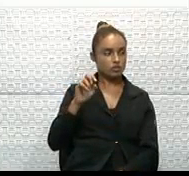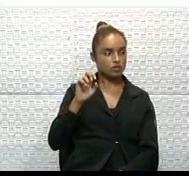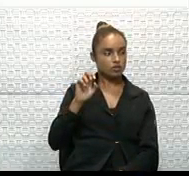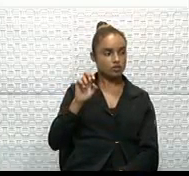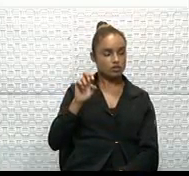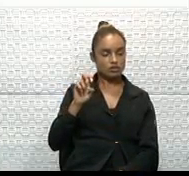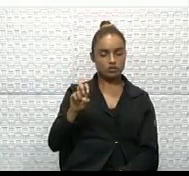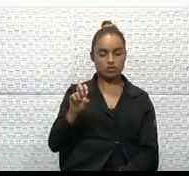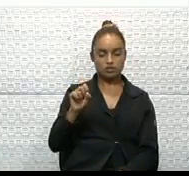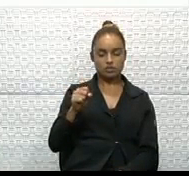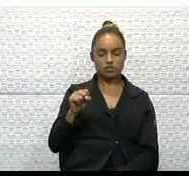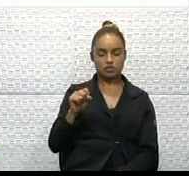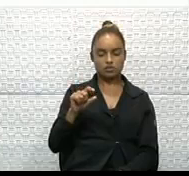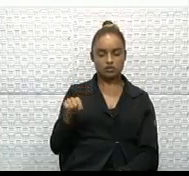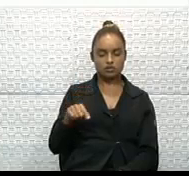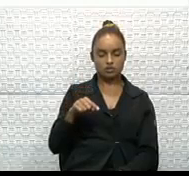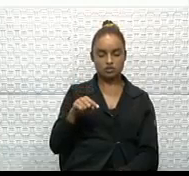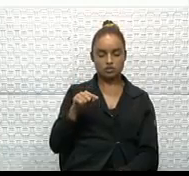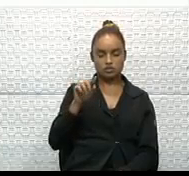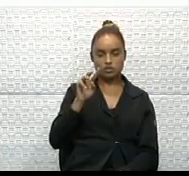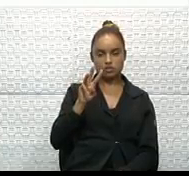78,75 e obtive